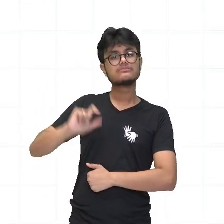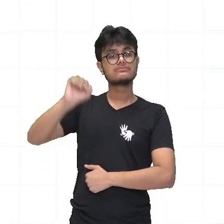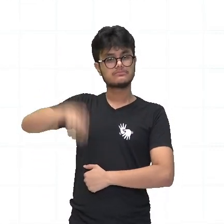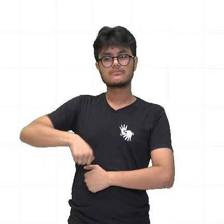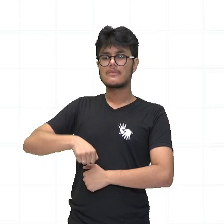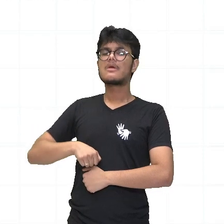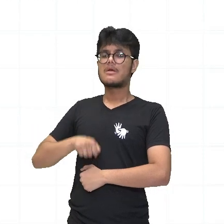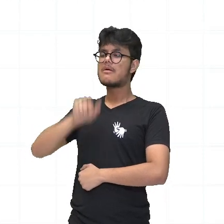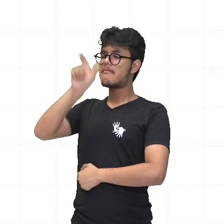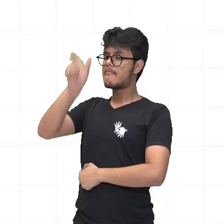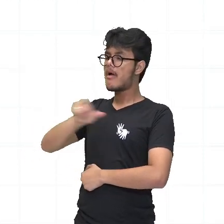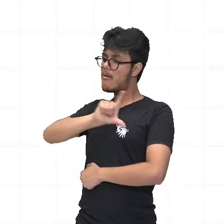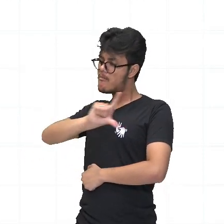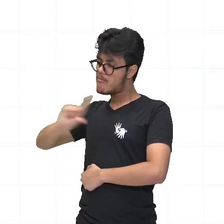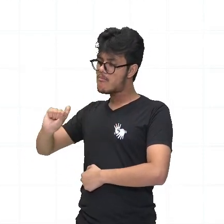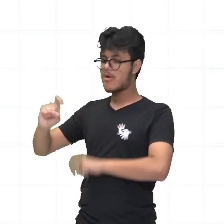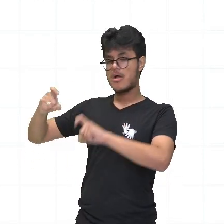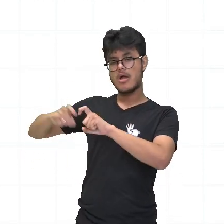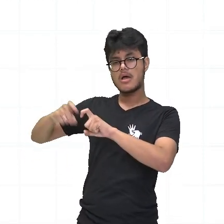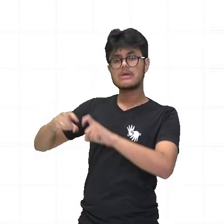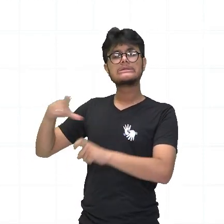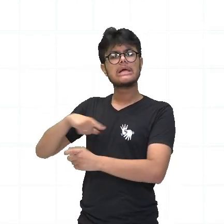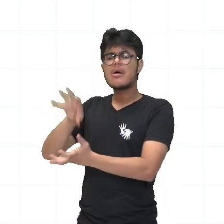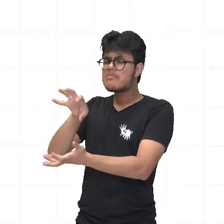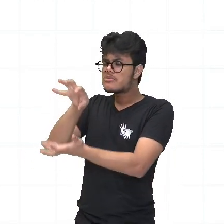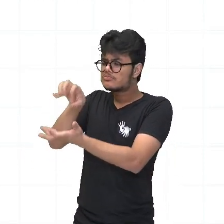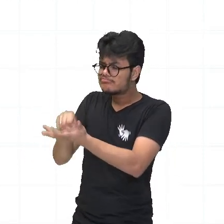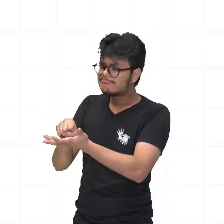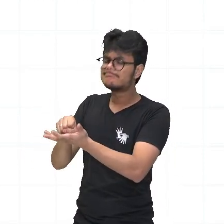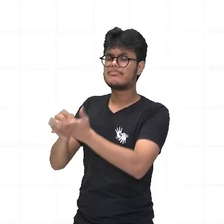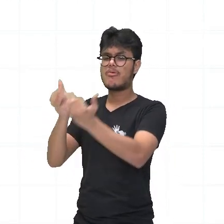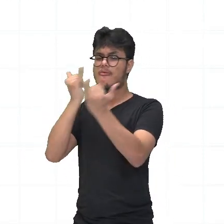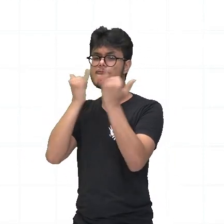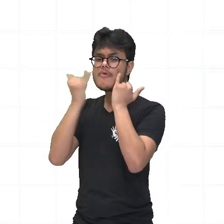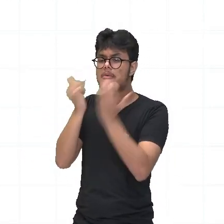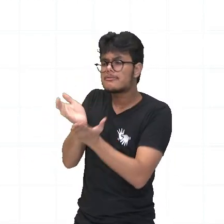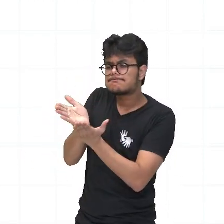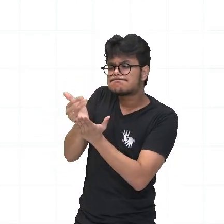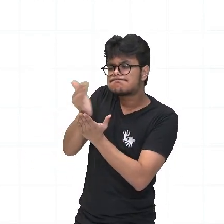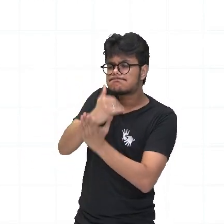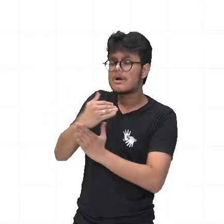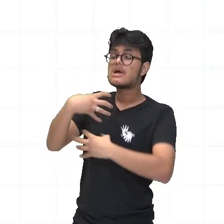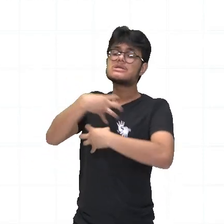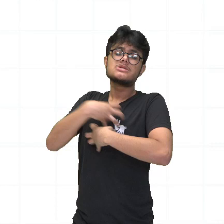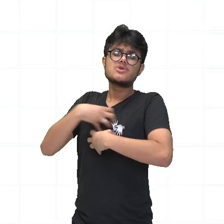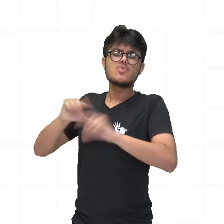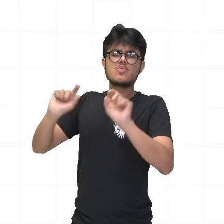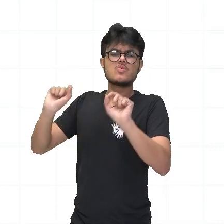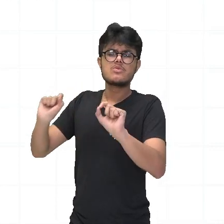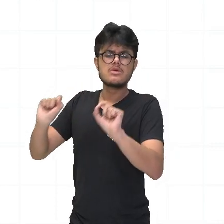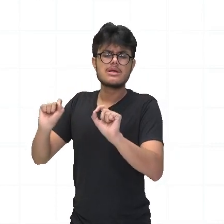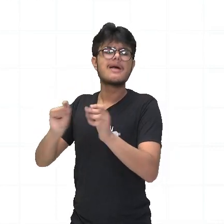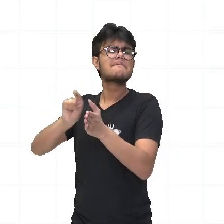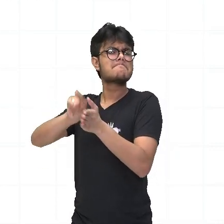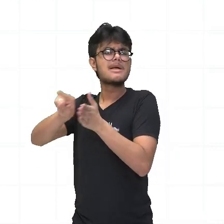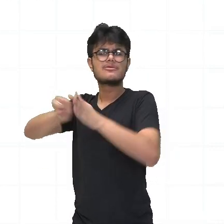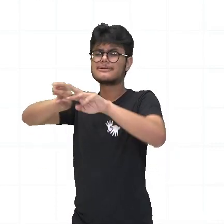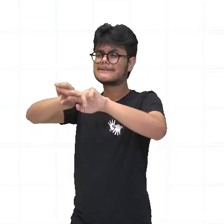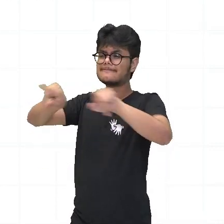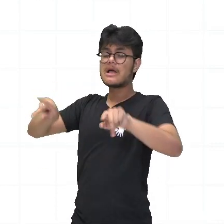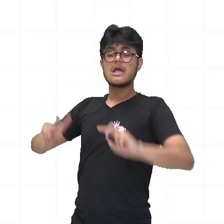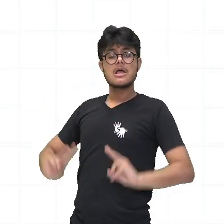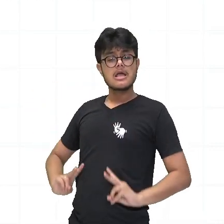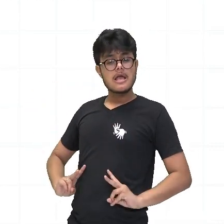um cadastro, desde os sinais e sintomas, os exames e o diagnóstico dessas